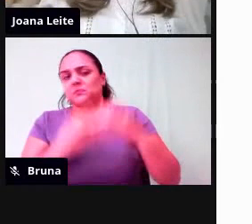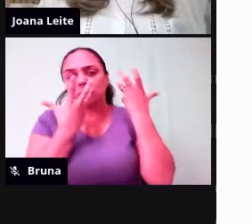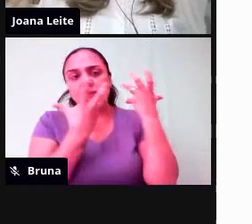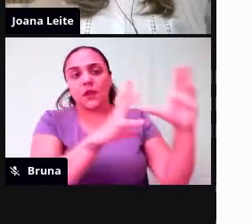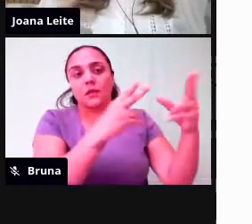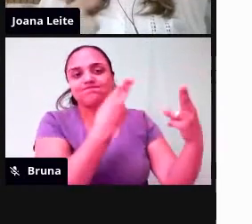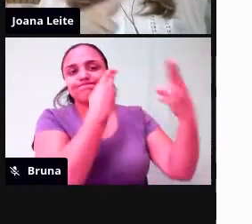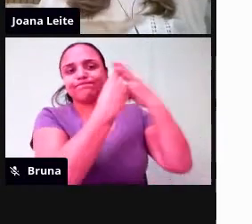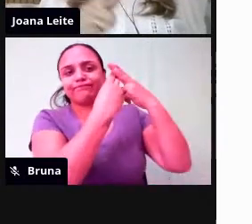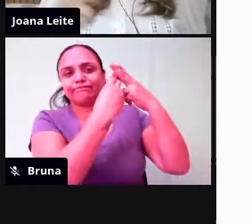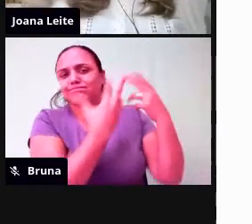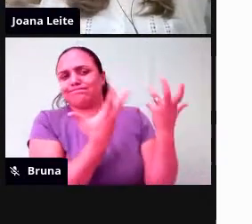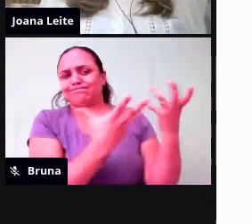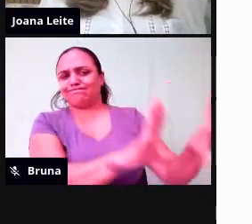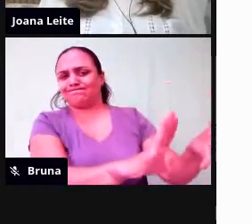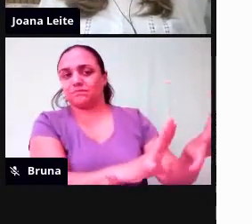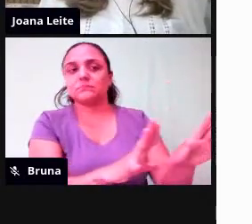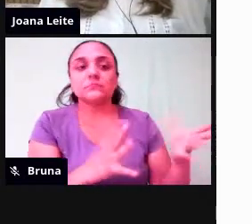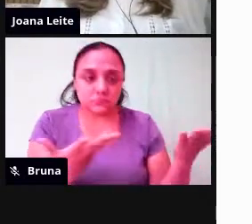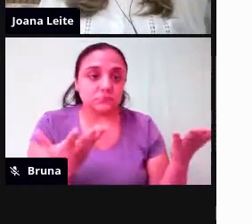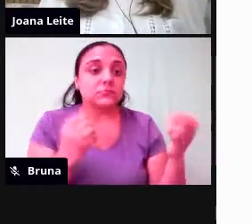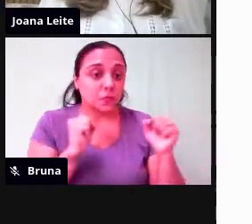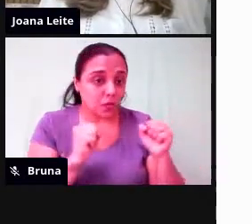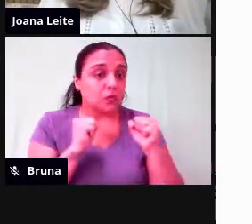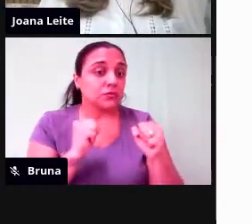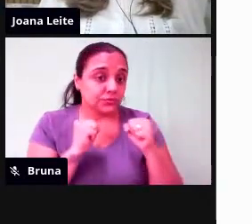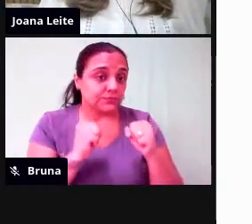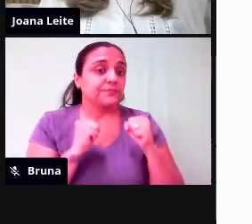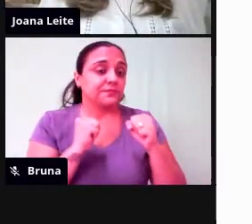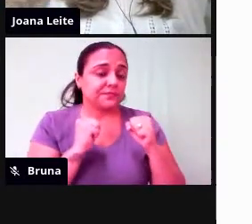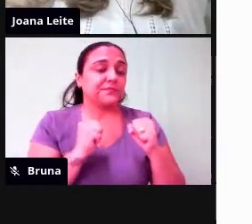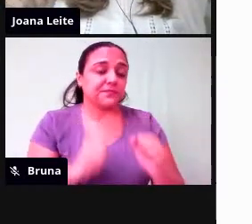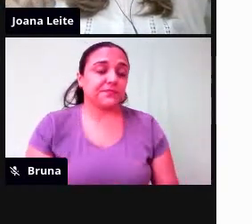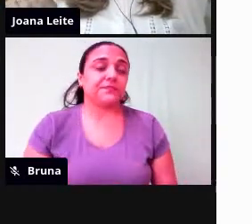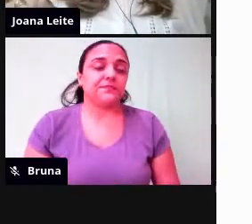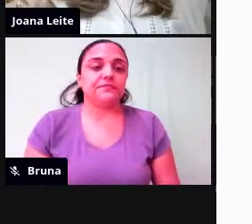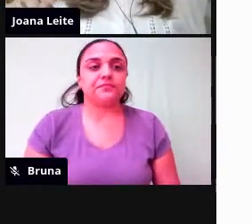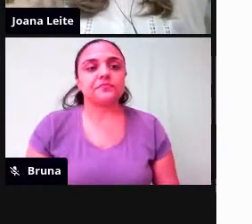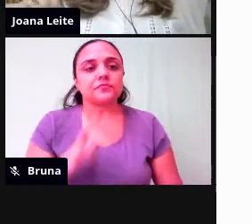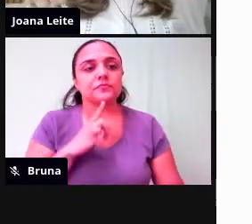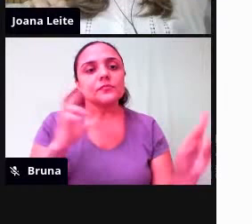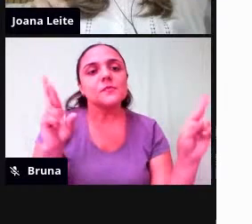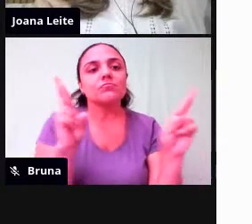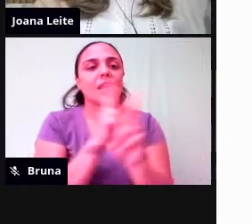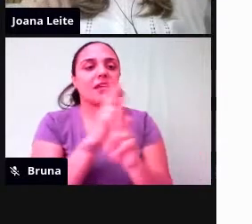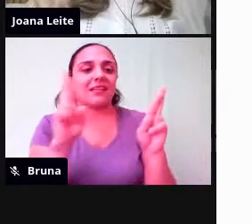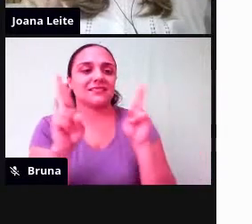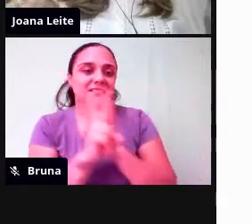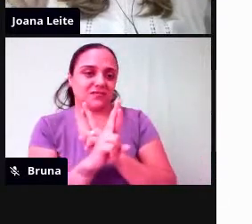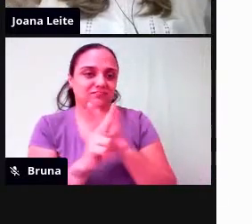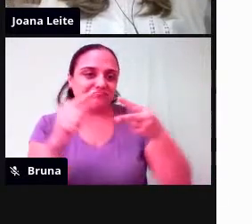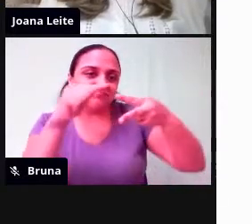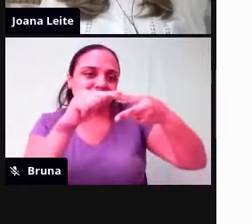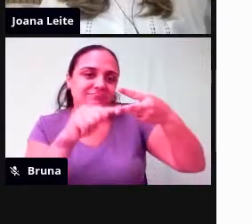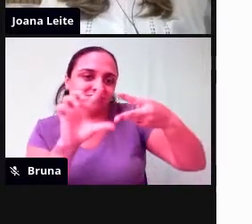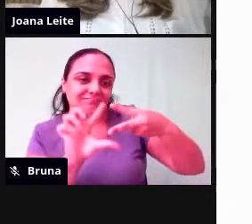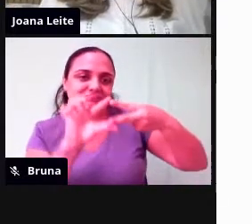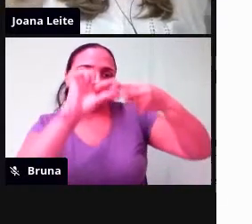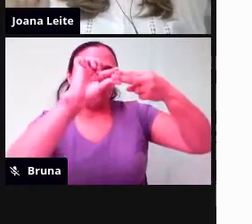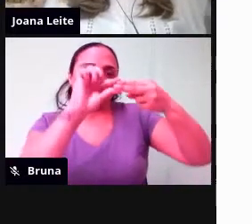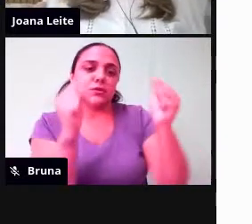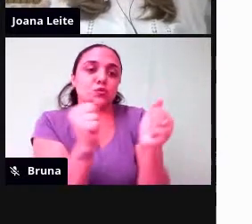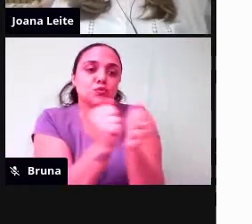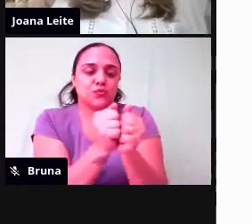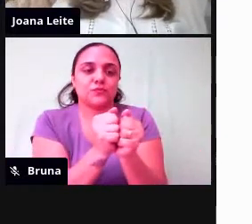gastroesofágico, ver como esses sintomas têm relação, né, como a seletividade tem esses sintomas que